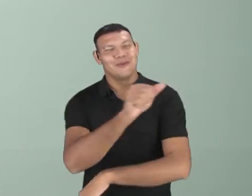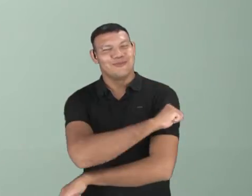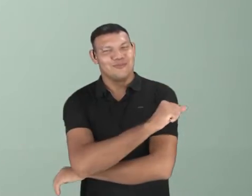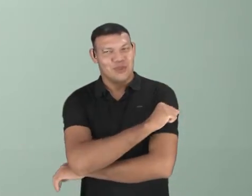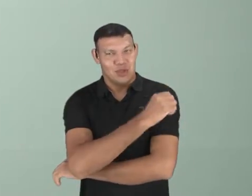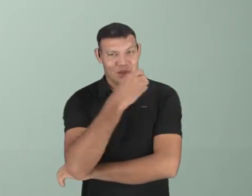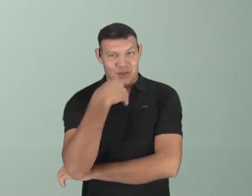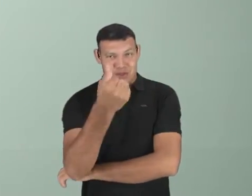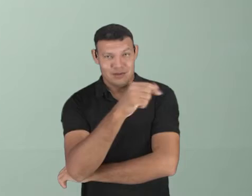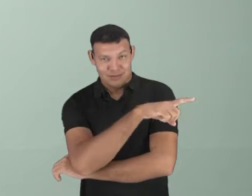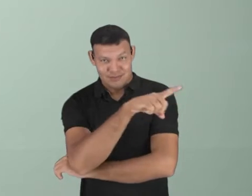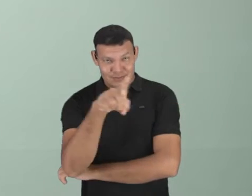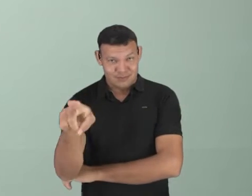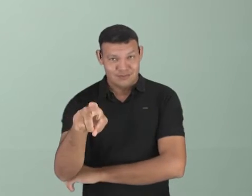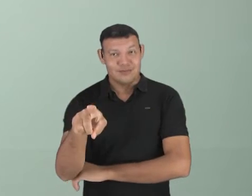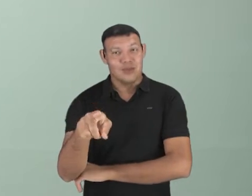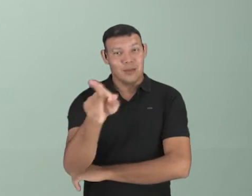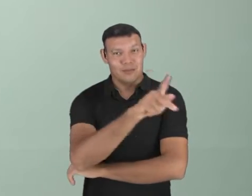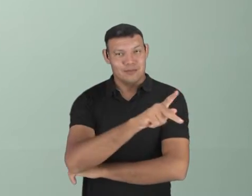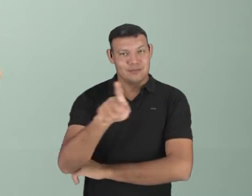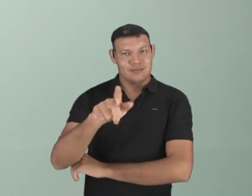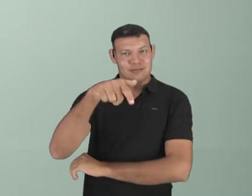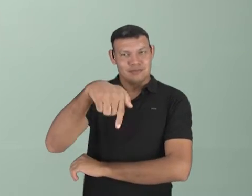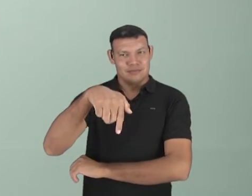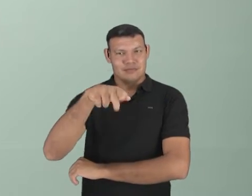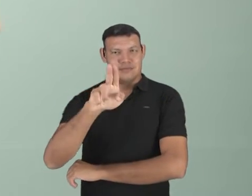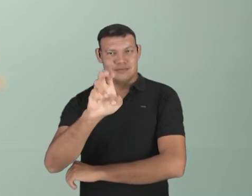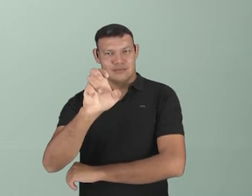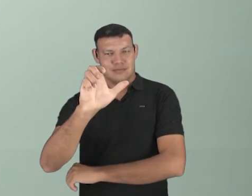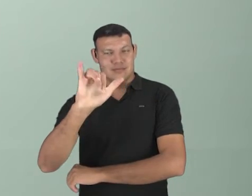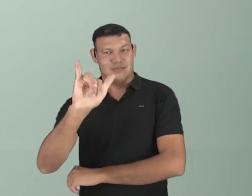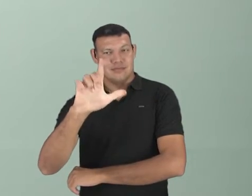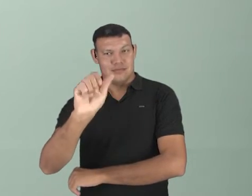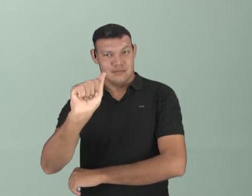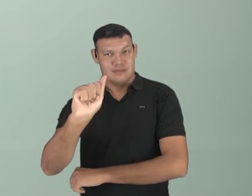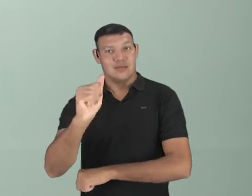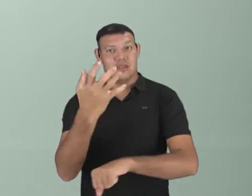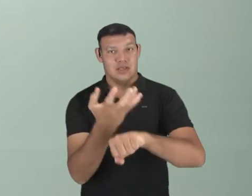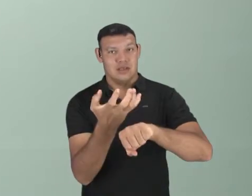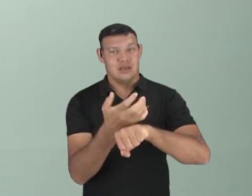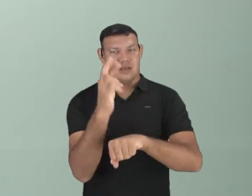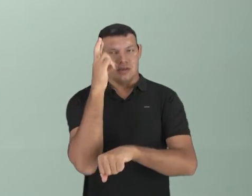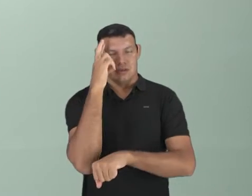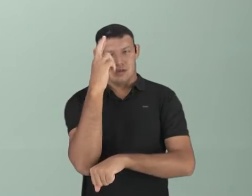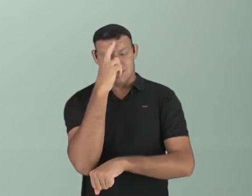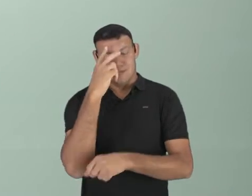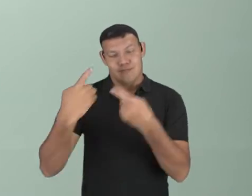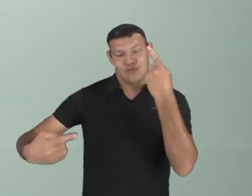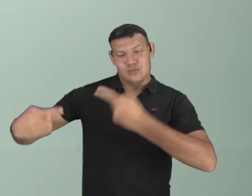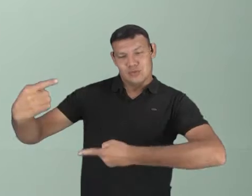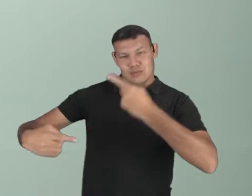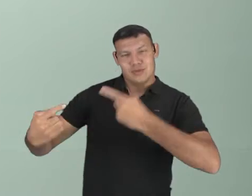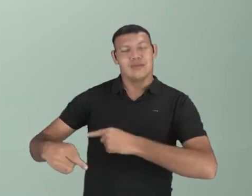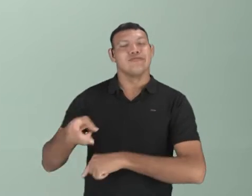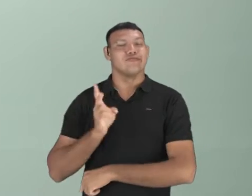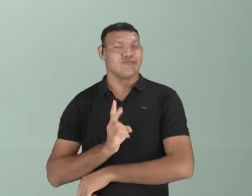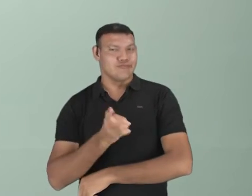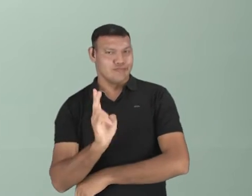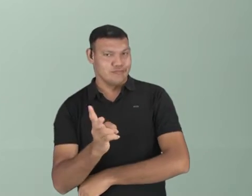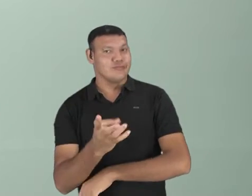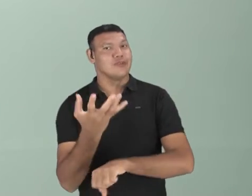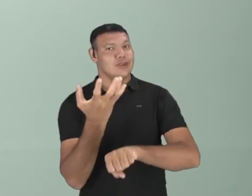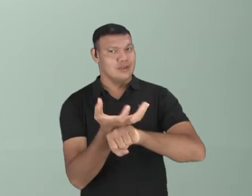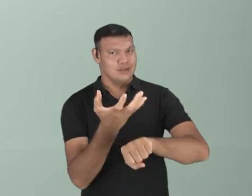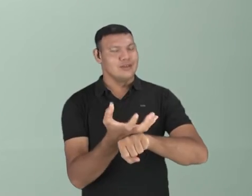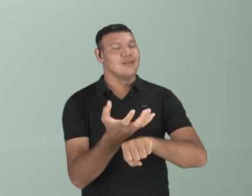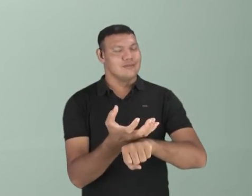alunos! Tudo bem com vocês? Sou a professora Keila, professora de História, e vamos aí continuar discutindo os assuntos da nossa